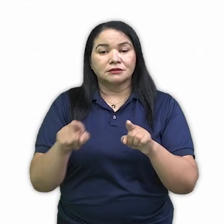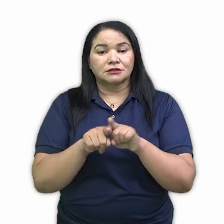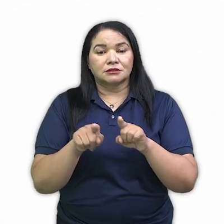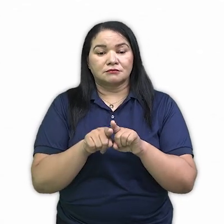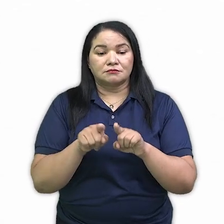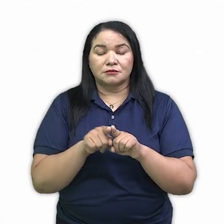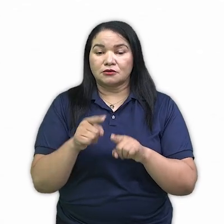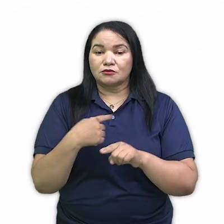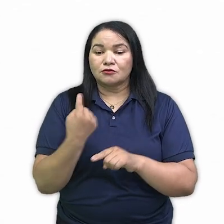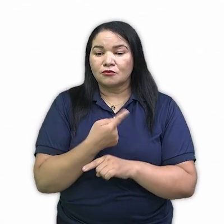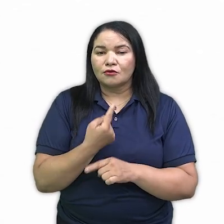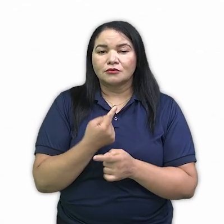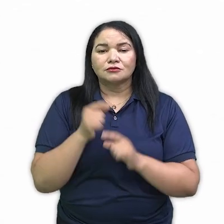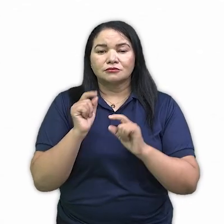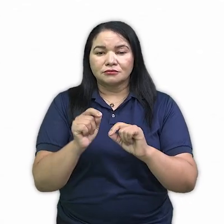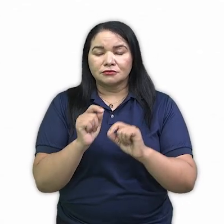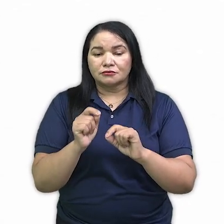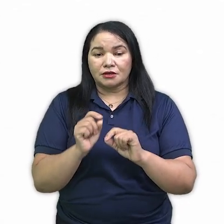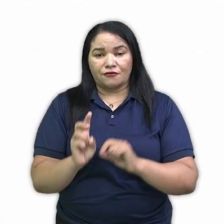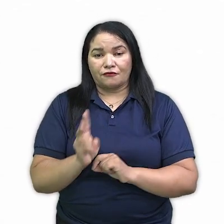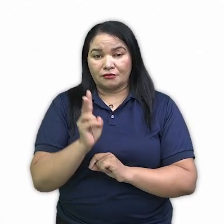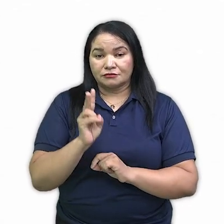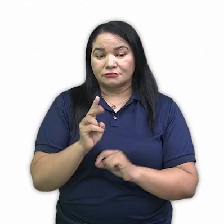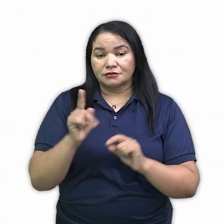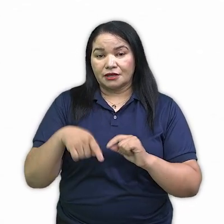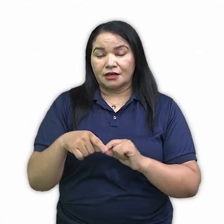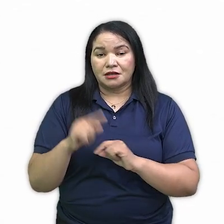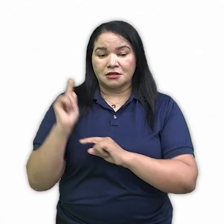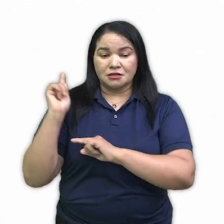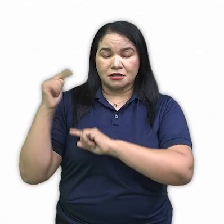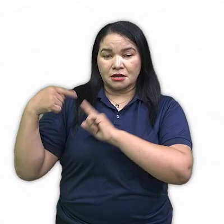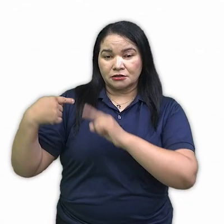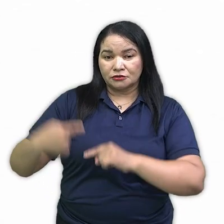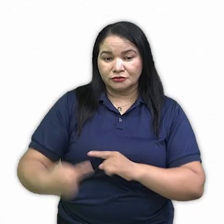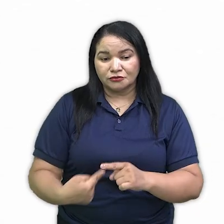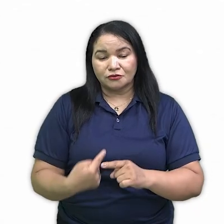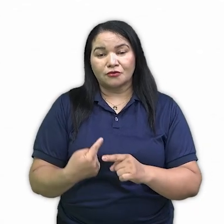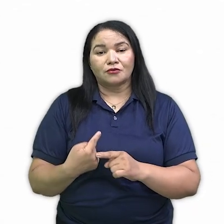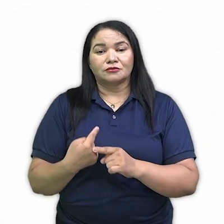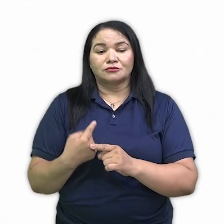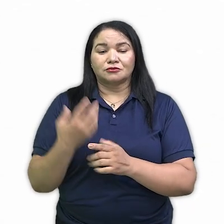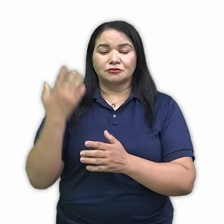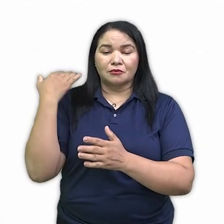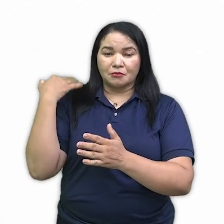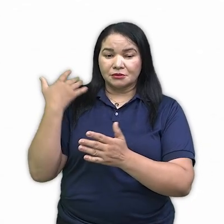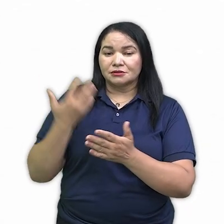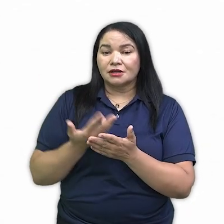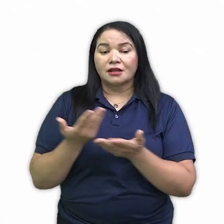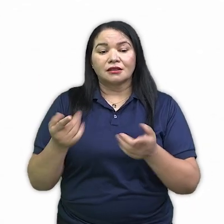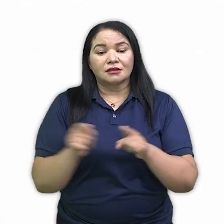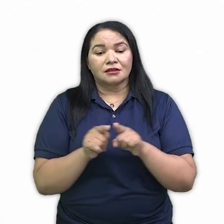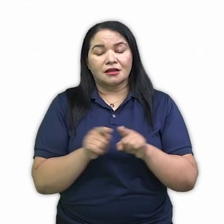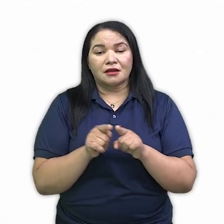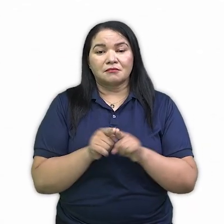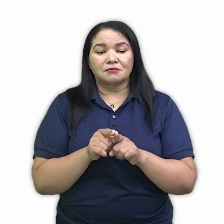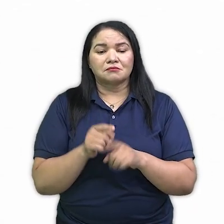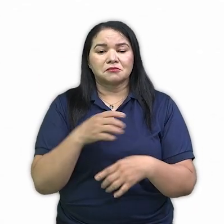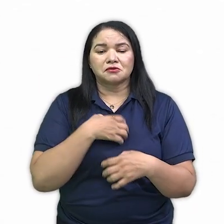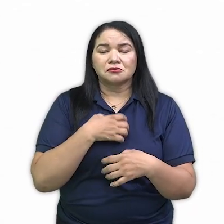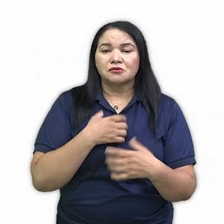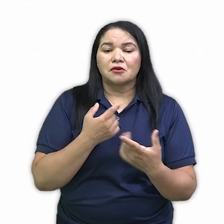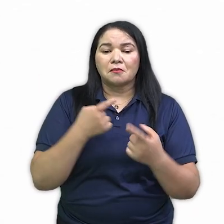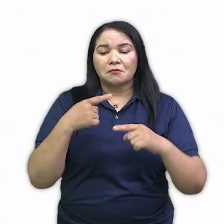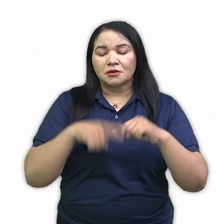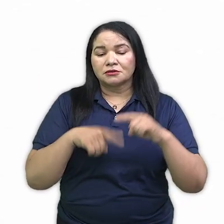que nos é mais caro, que é o quê? As tradições ancestrais, as heranças afetivas,